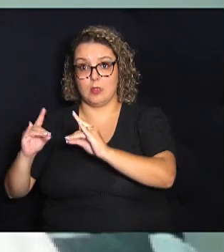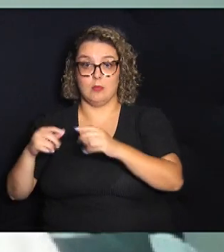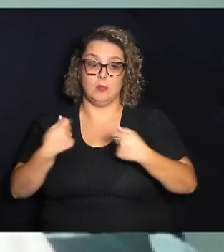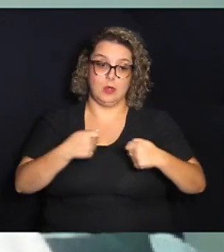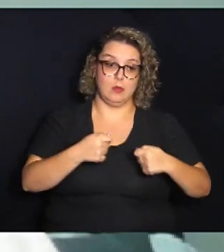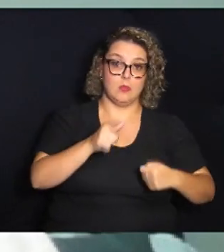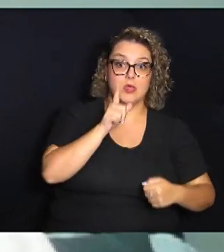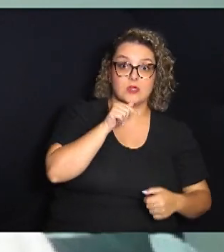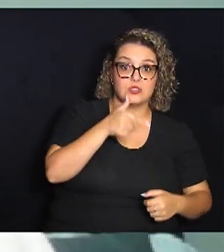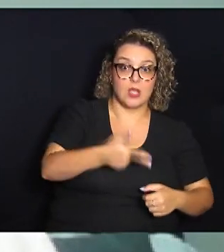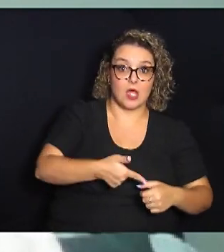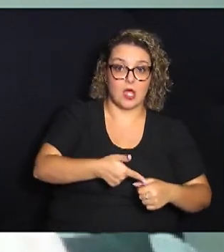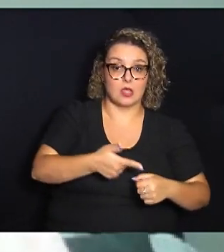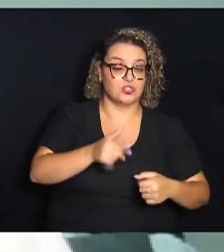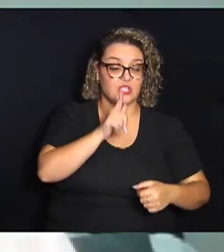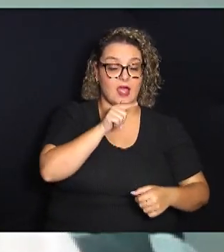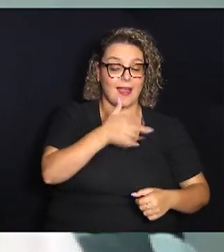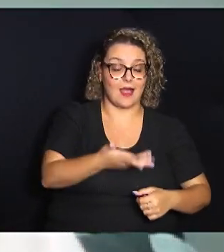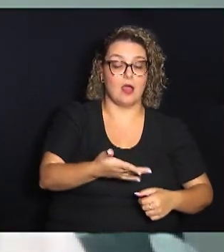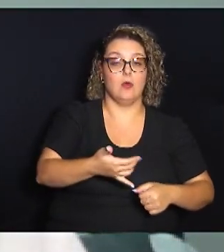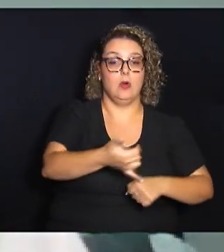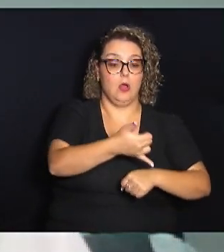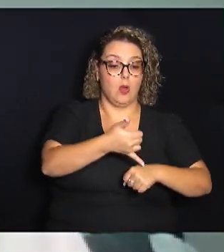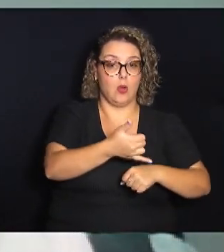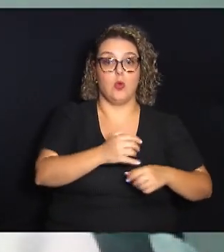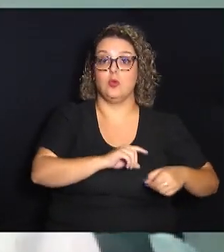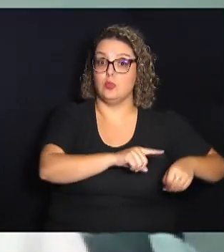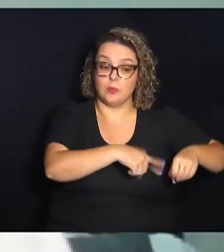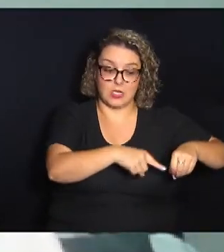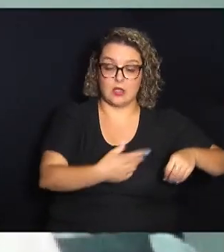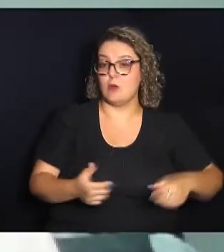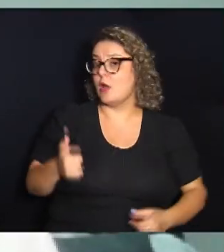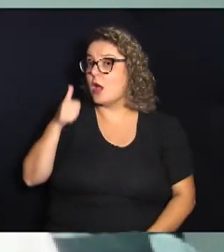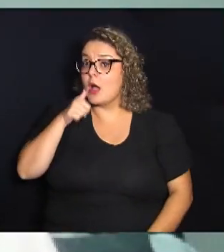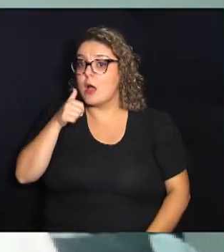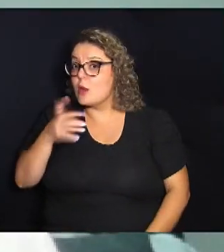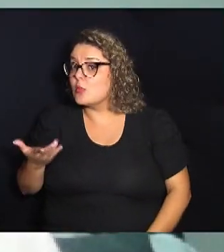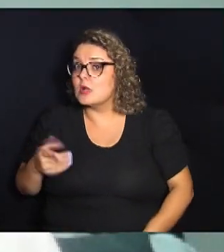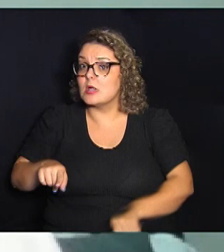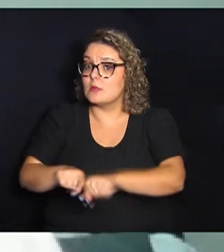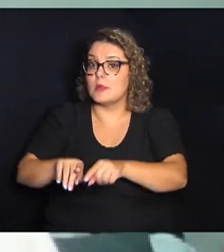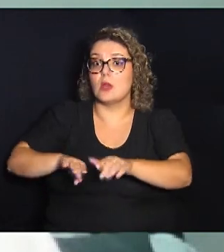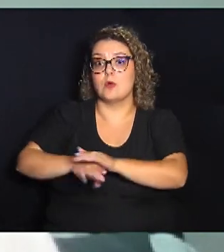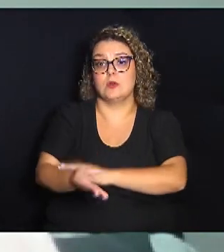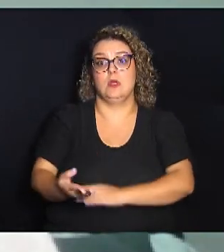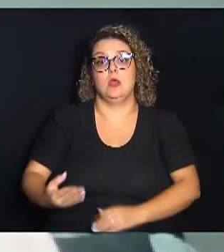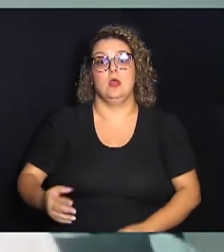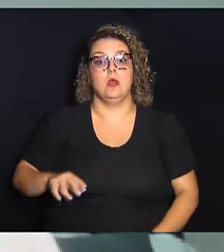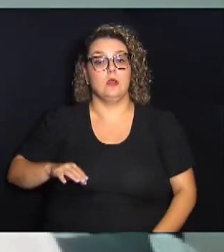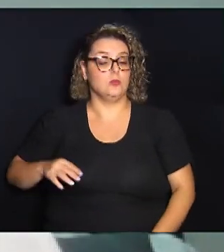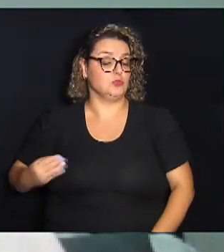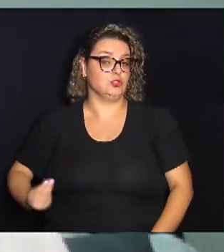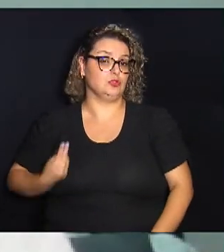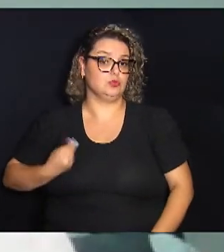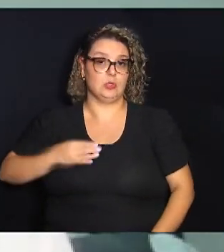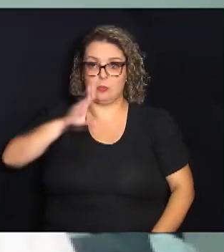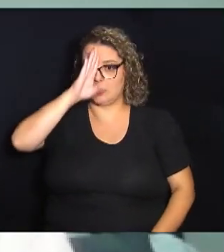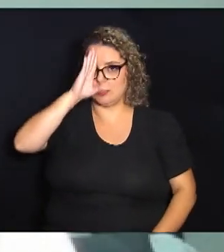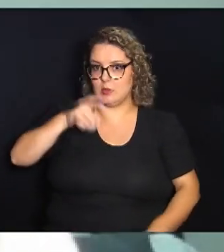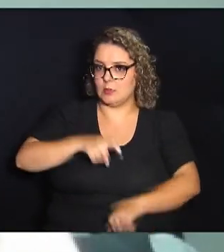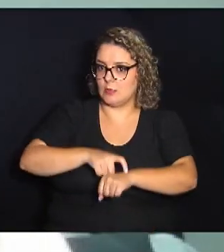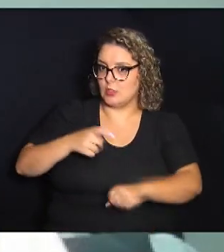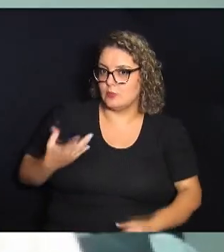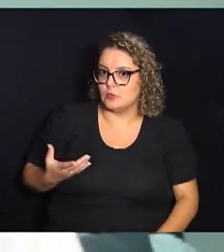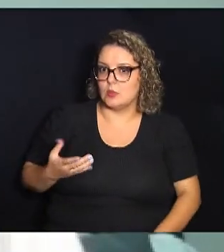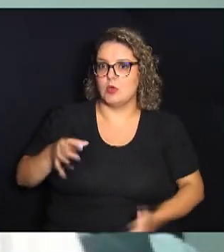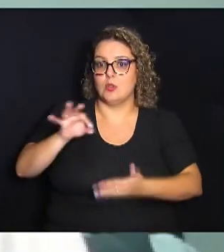de óleo, ele precisa de pneu. A mulher também. Ela precisa corrigir hábitos de vida dela, nessa fase principalmente. Então,